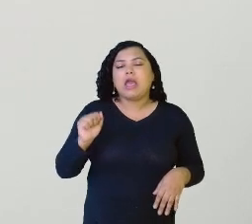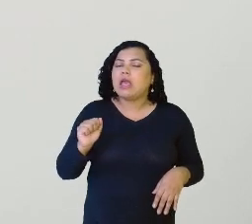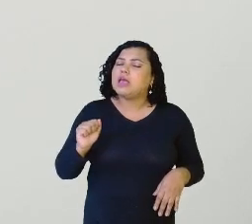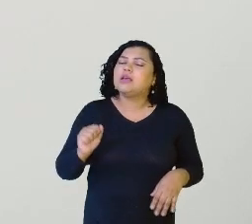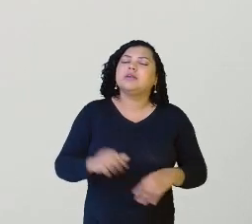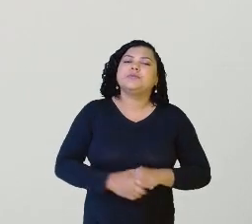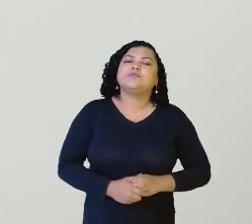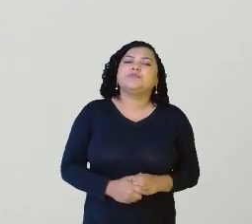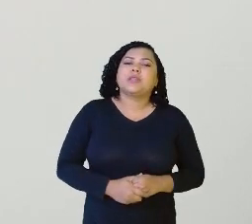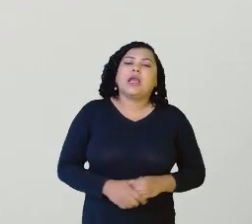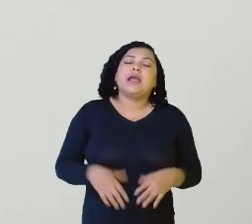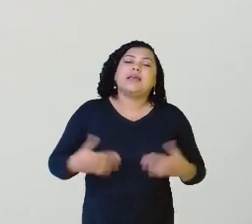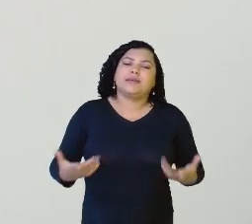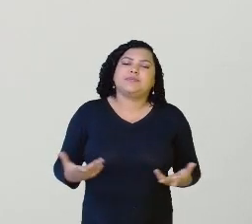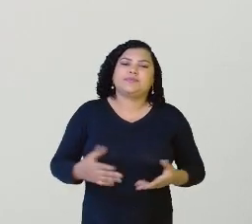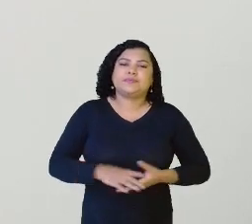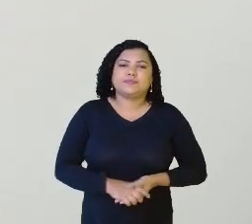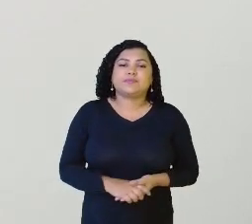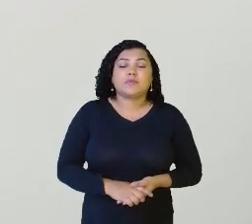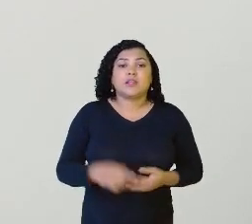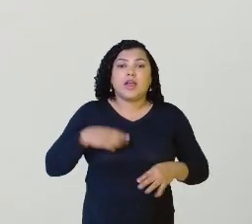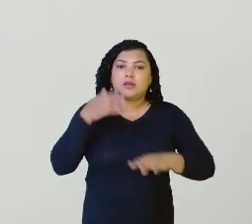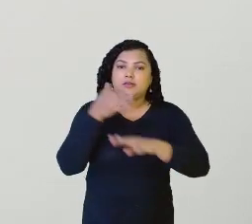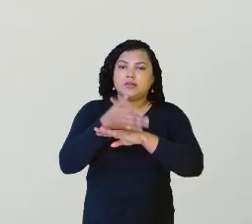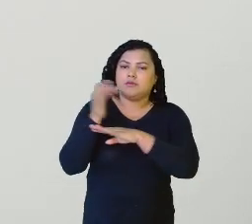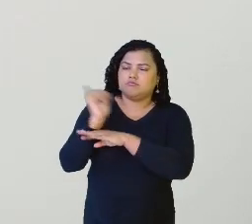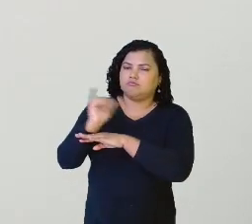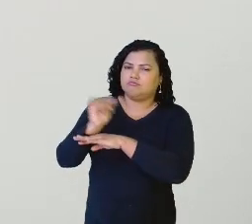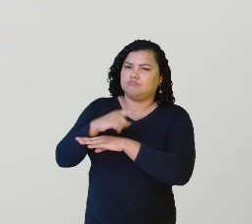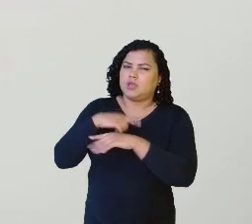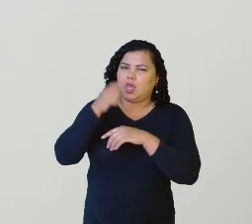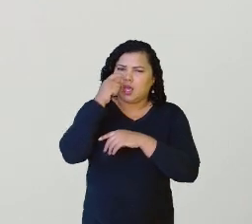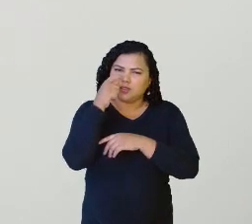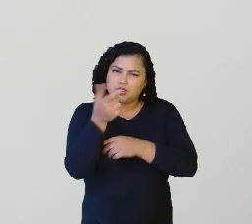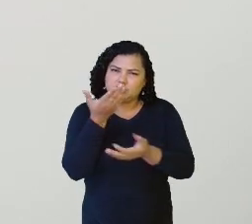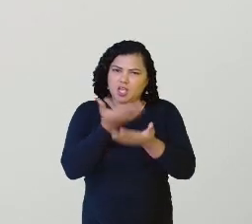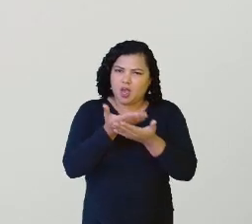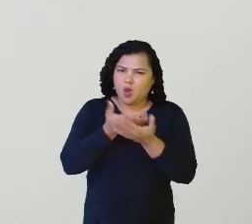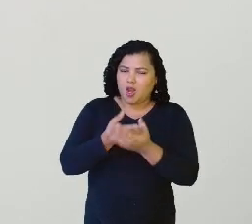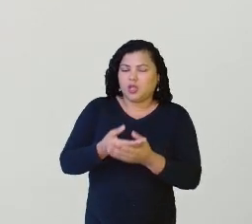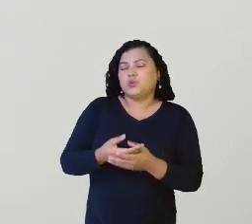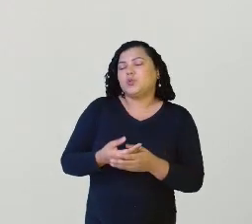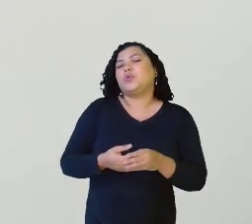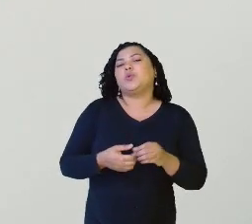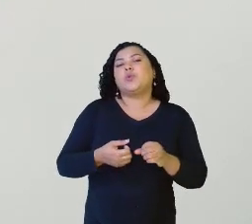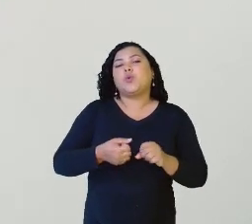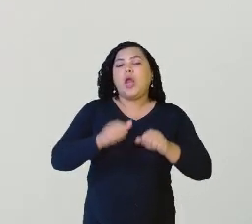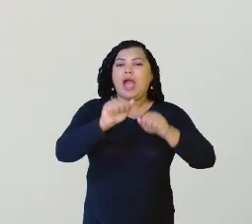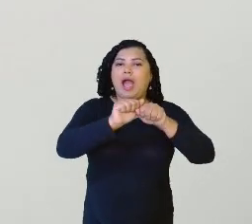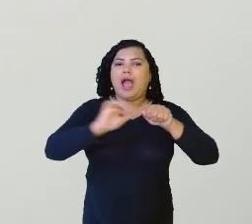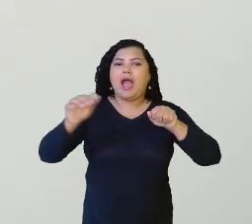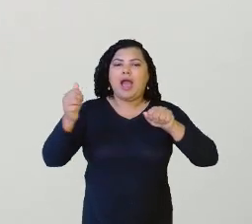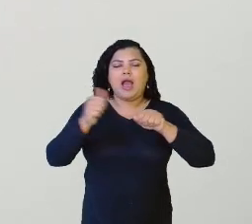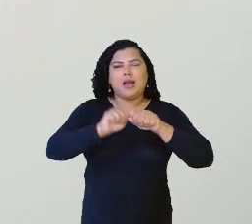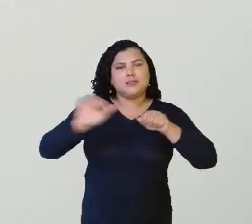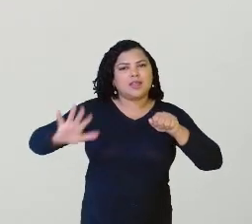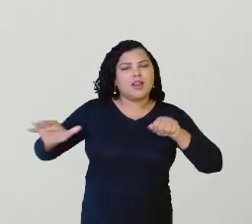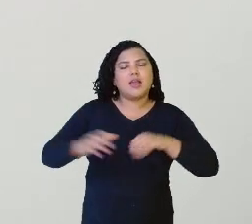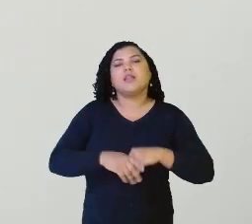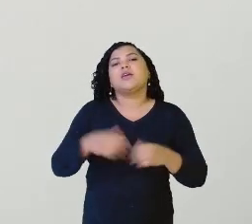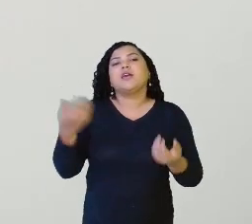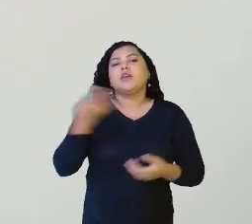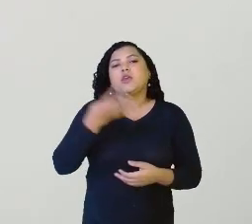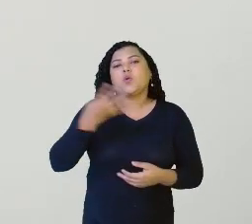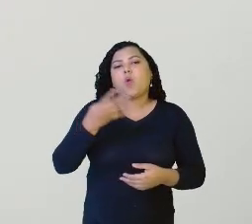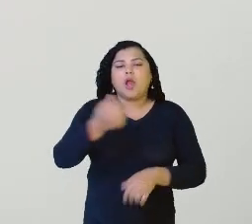Mauricéia Joana, e por aí vai. Acesse o canal e assista as aulas do 4º ano e acelera, que é a que a gente está trabalhando aqui agora.